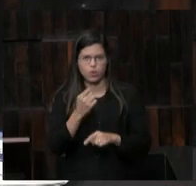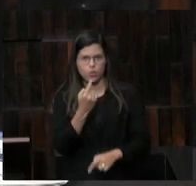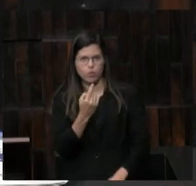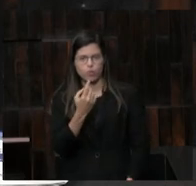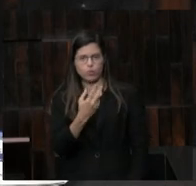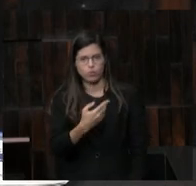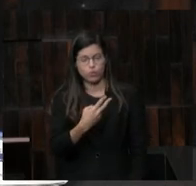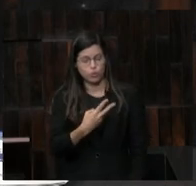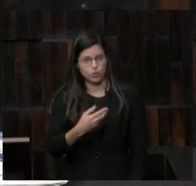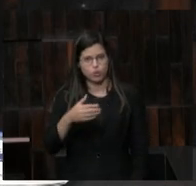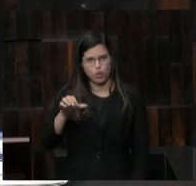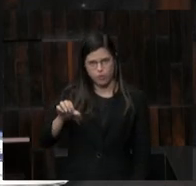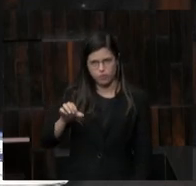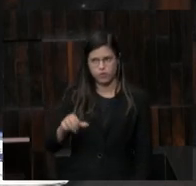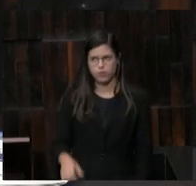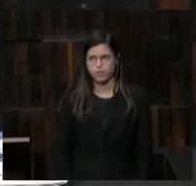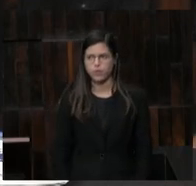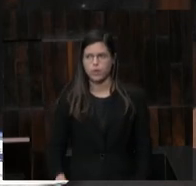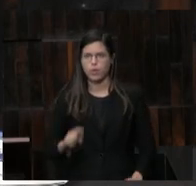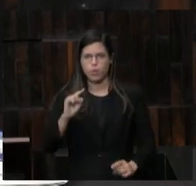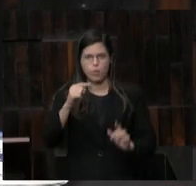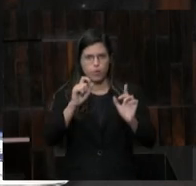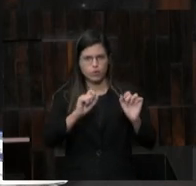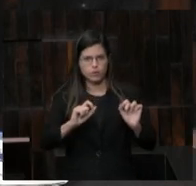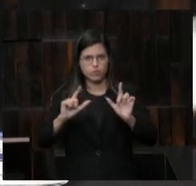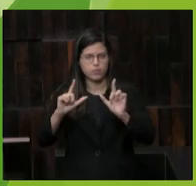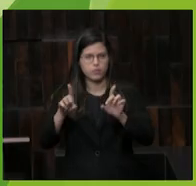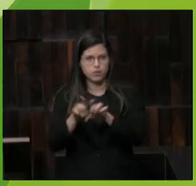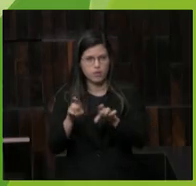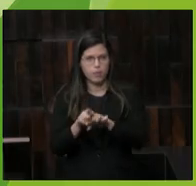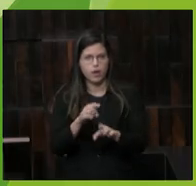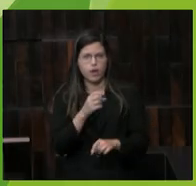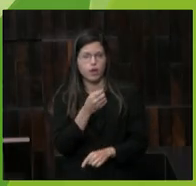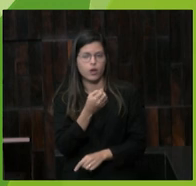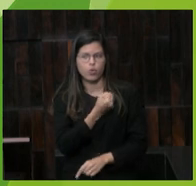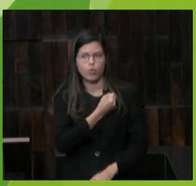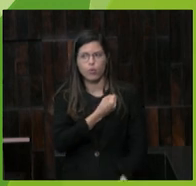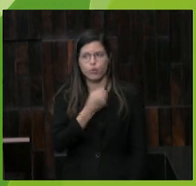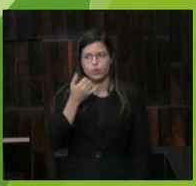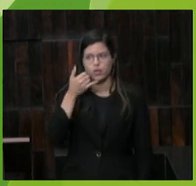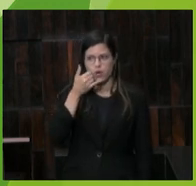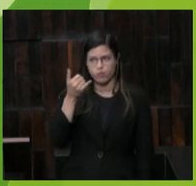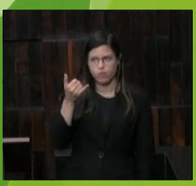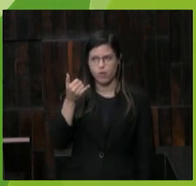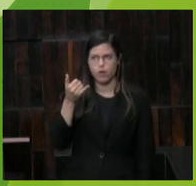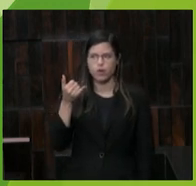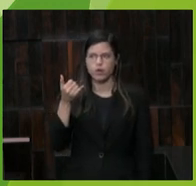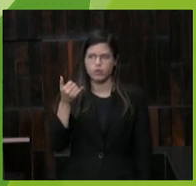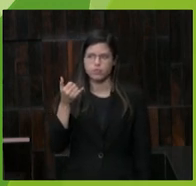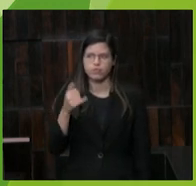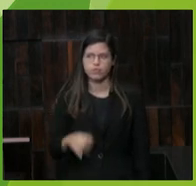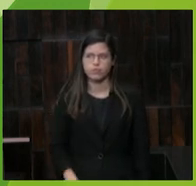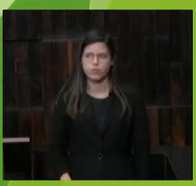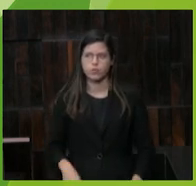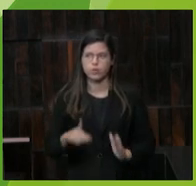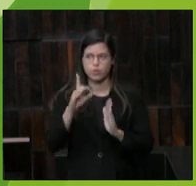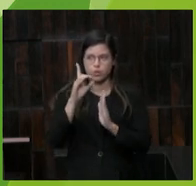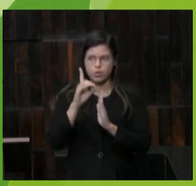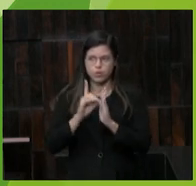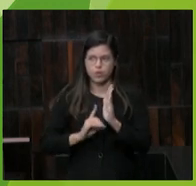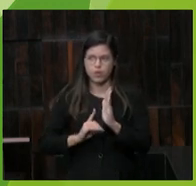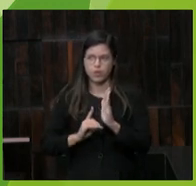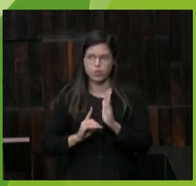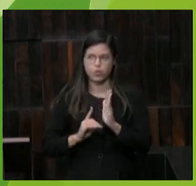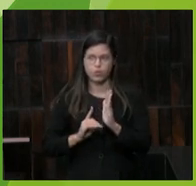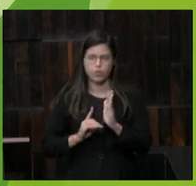no próximo slide, também tem o contato do Núcleo do Direito do Consumidor, telefone na capital